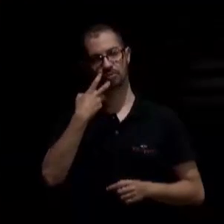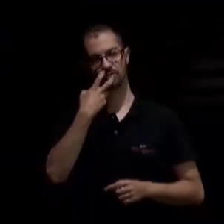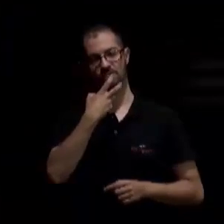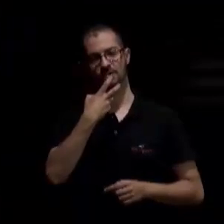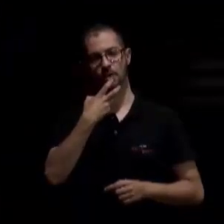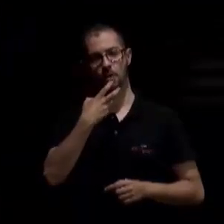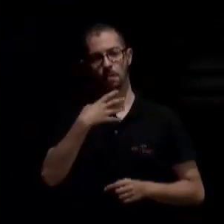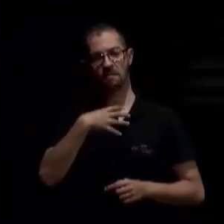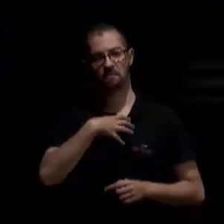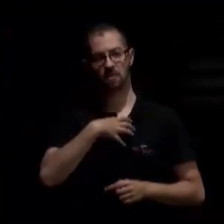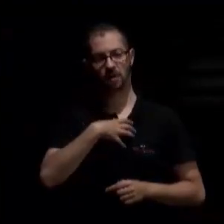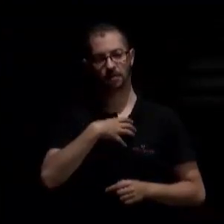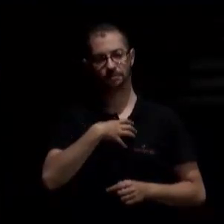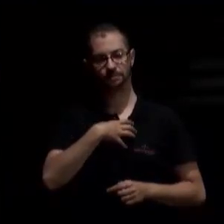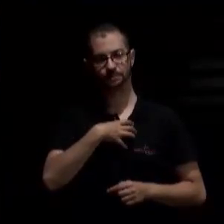espécie de